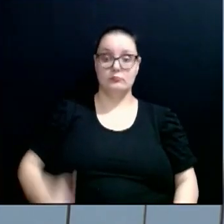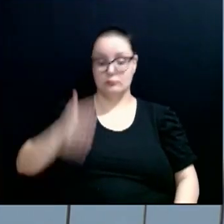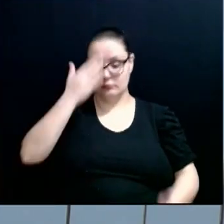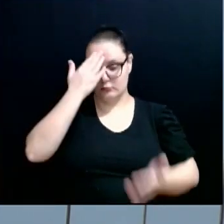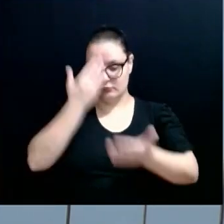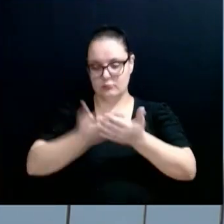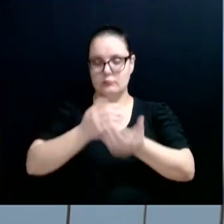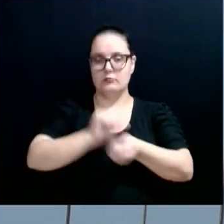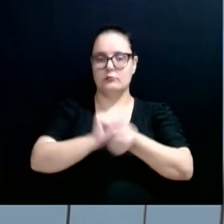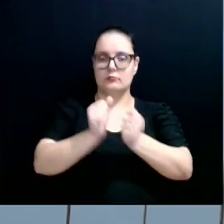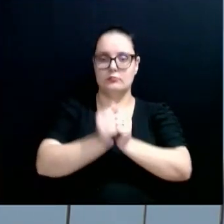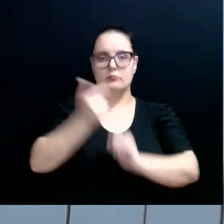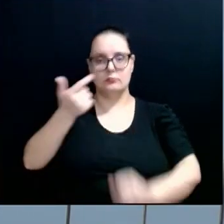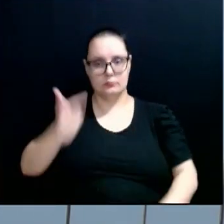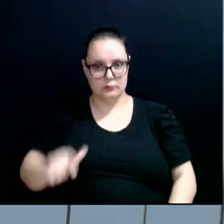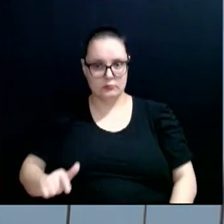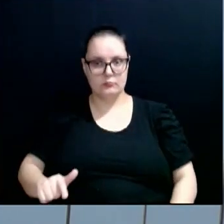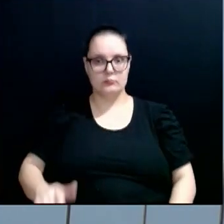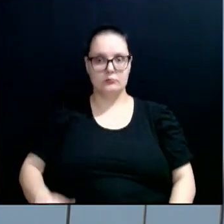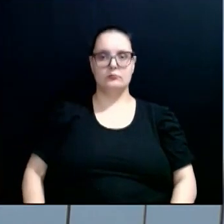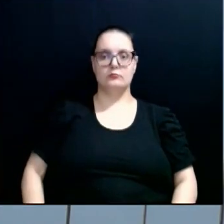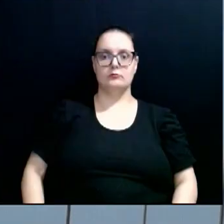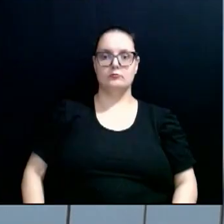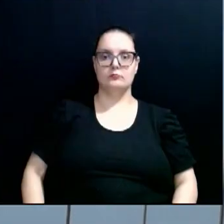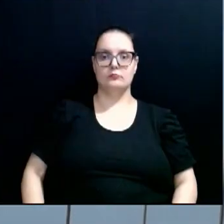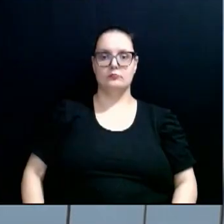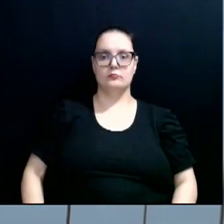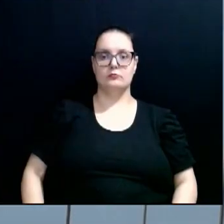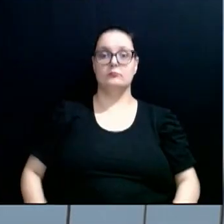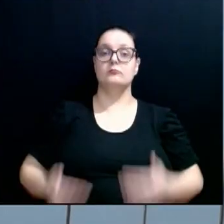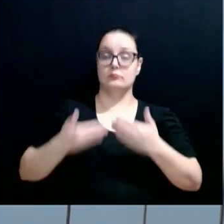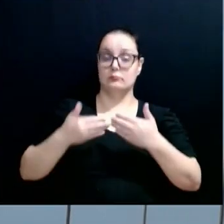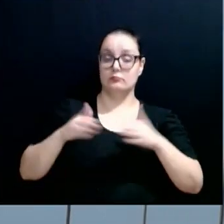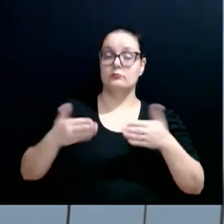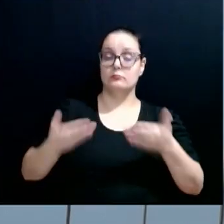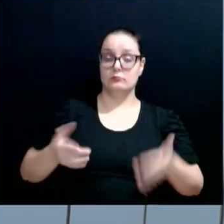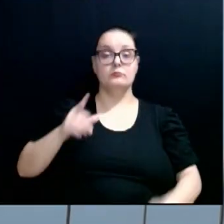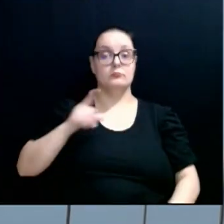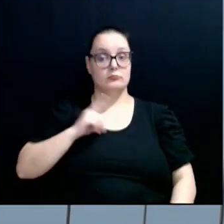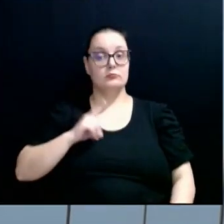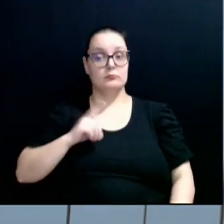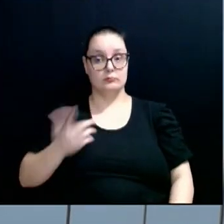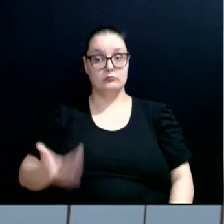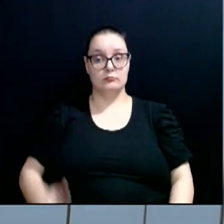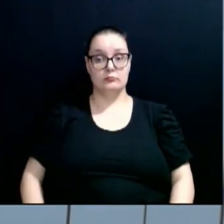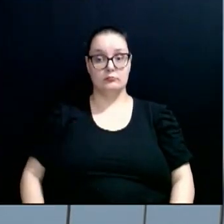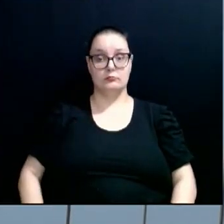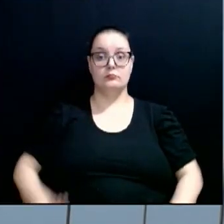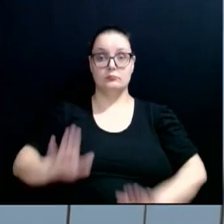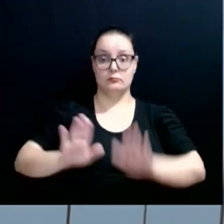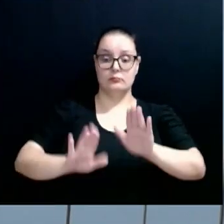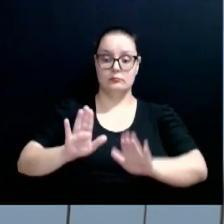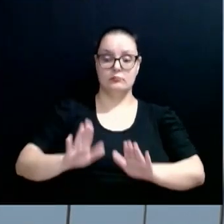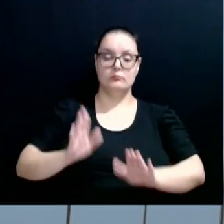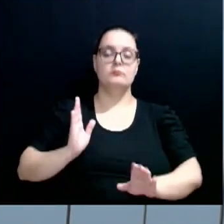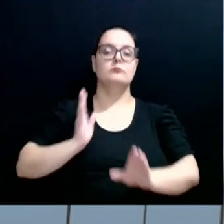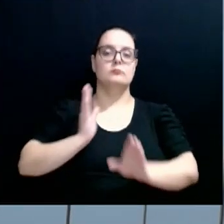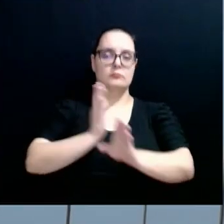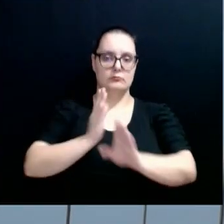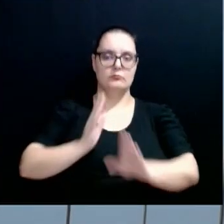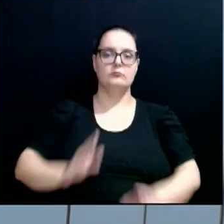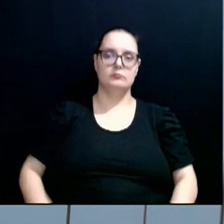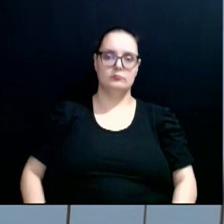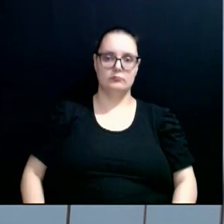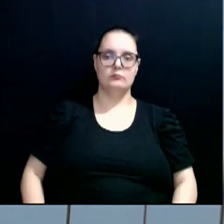essa nova abertura que vai ter para a licitação, a gente vai encontrar